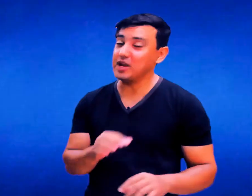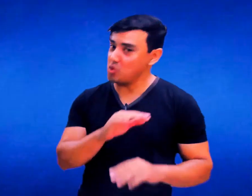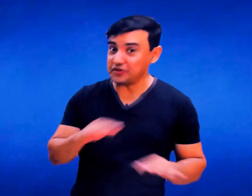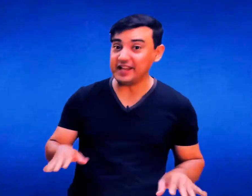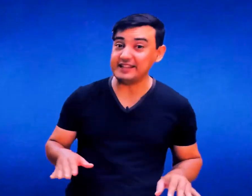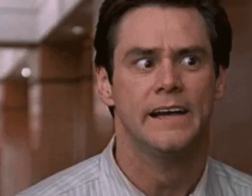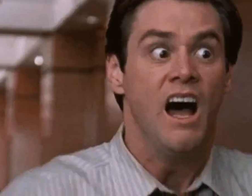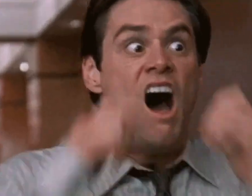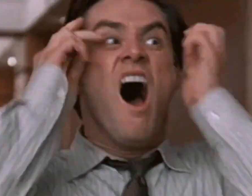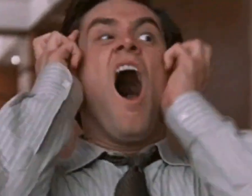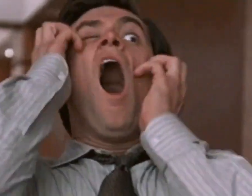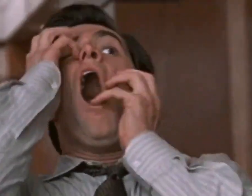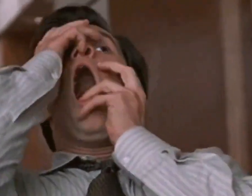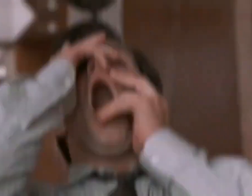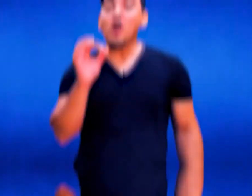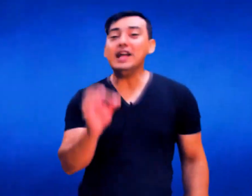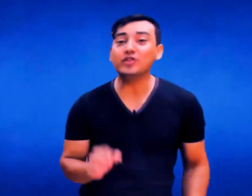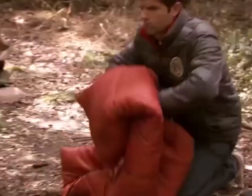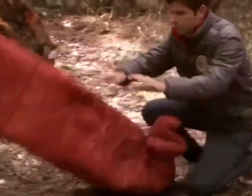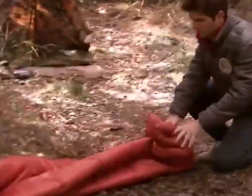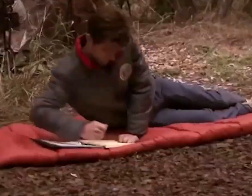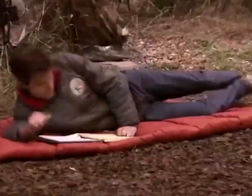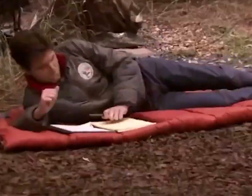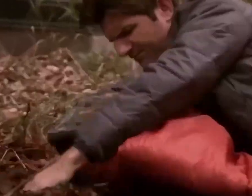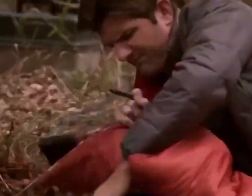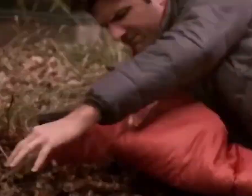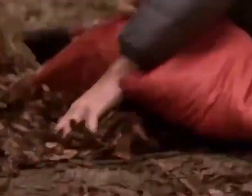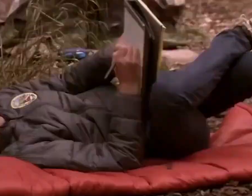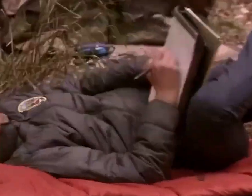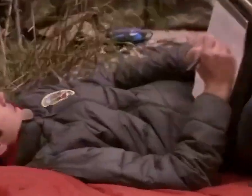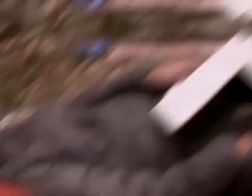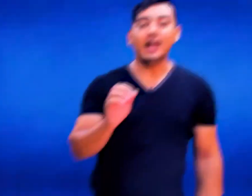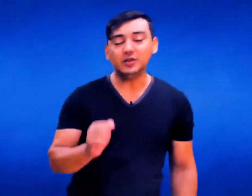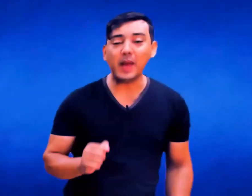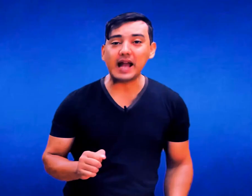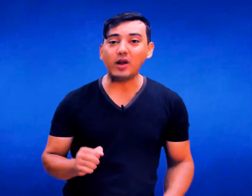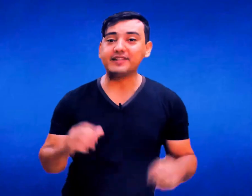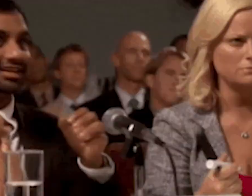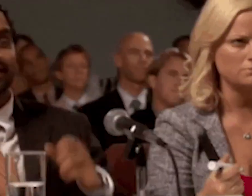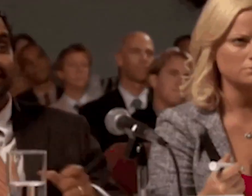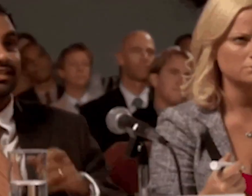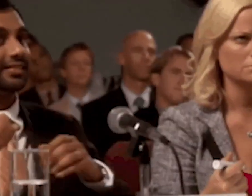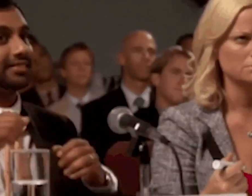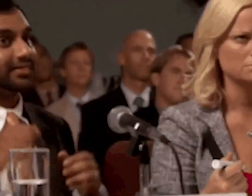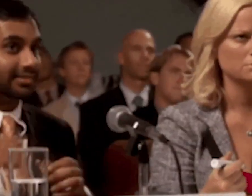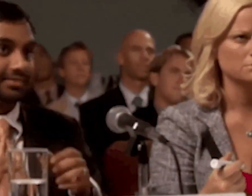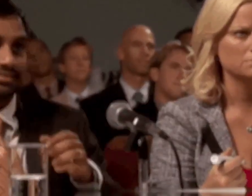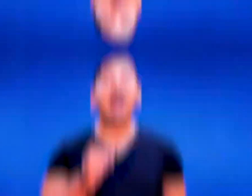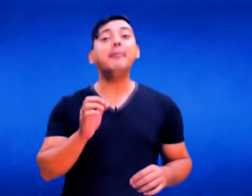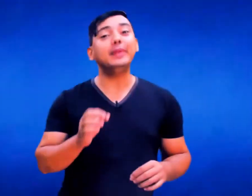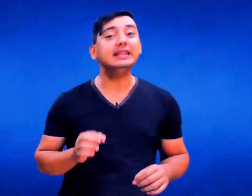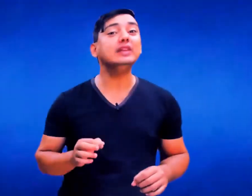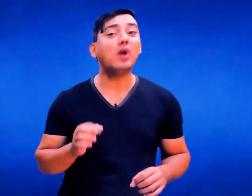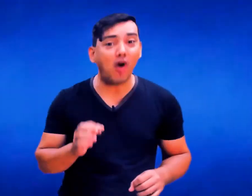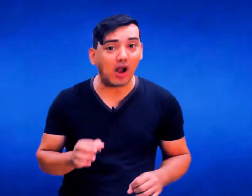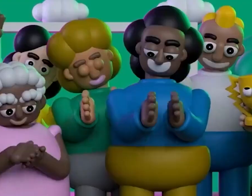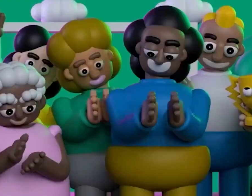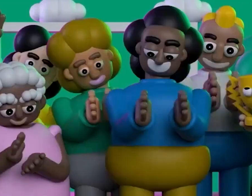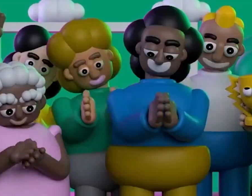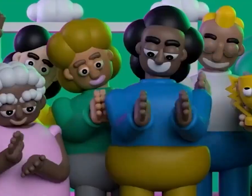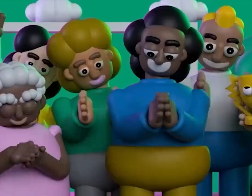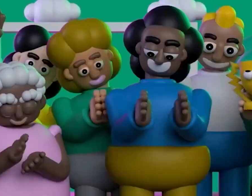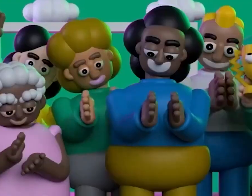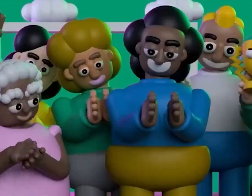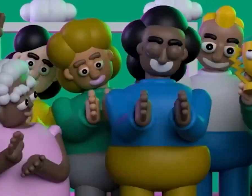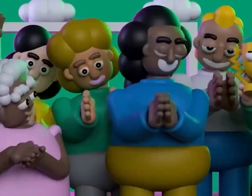Essa daí você com certeza vai ficar de boca aberta. Olha só até onde a nossa produção está indo. Eles pegaram a sina S da galinha pitadinha aprendendo a